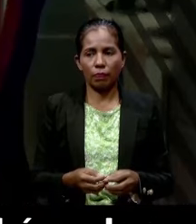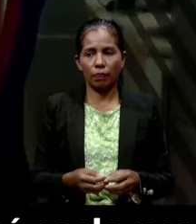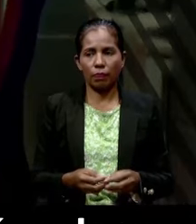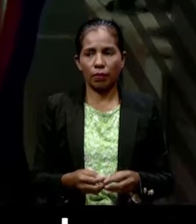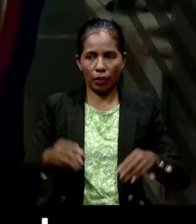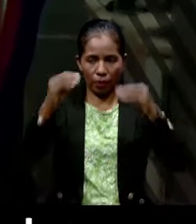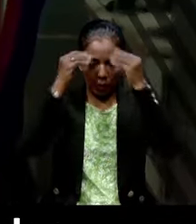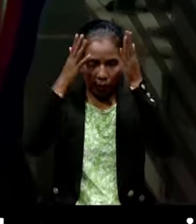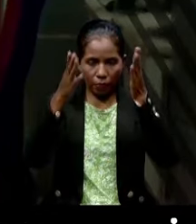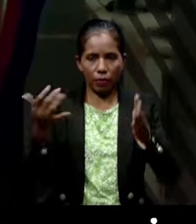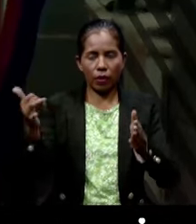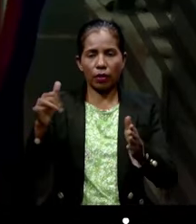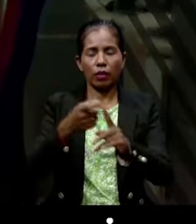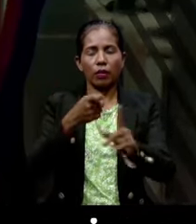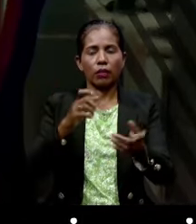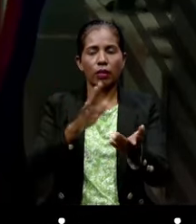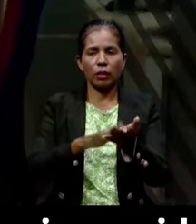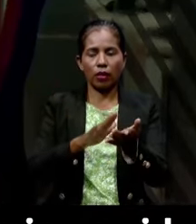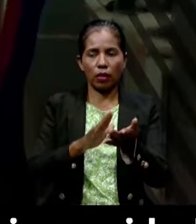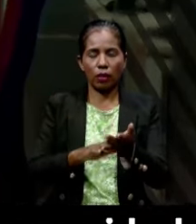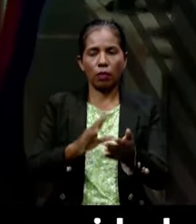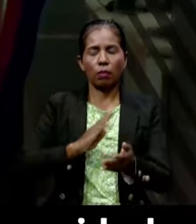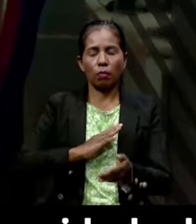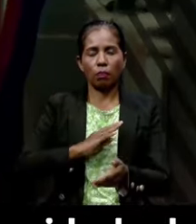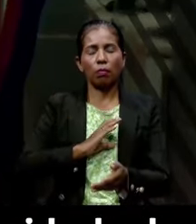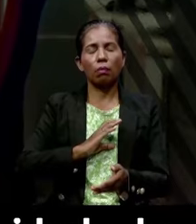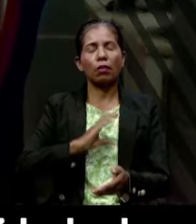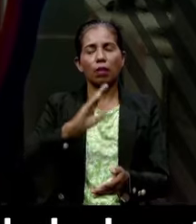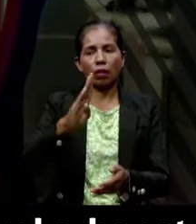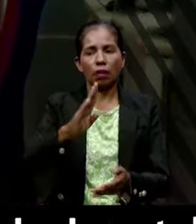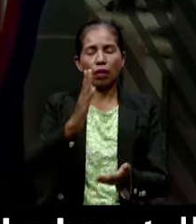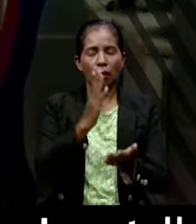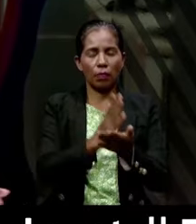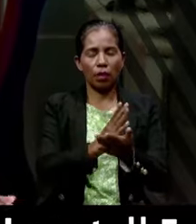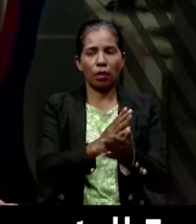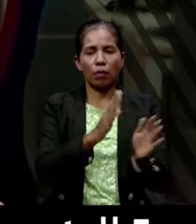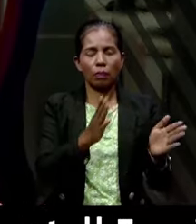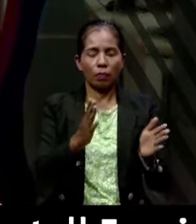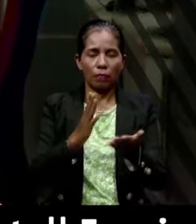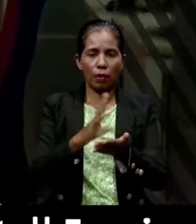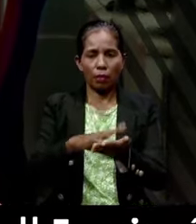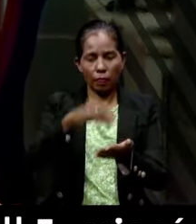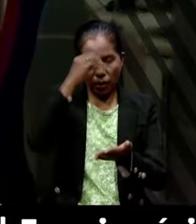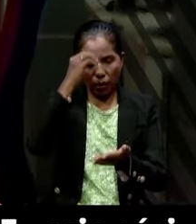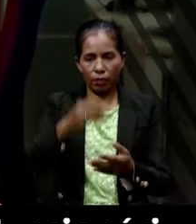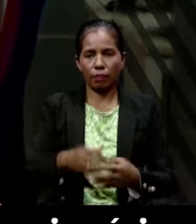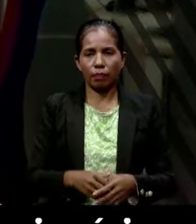Profesor Sira Husi Ensino Básico Central Baucau suspende proceso ensino aprendizagem.